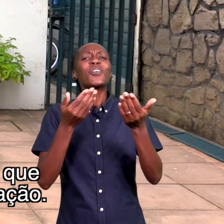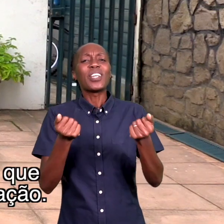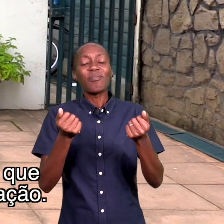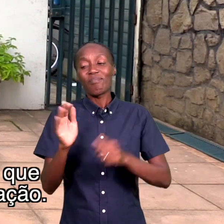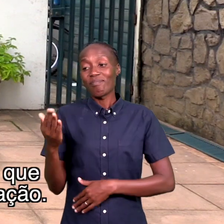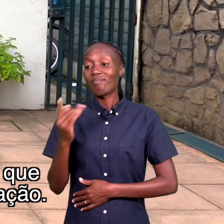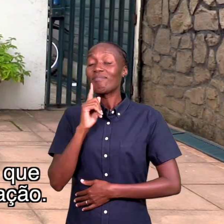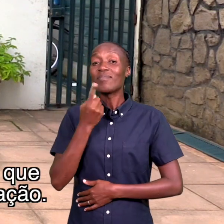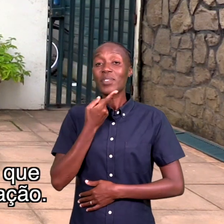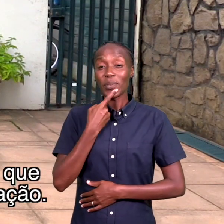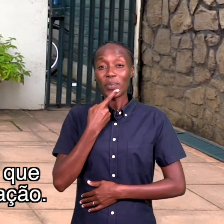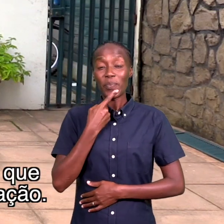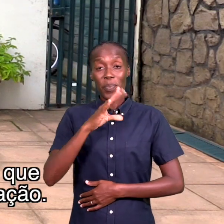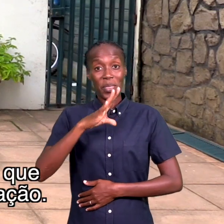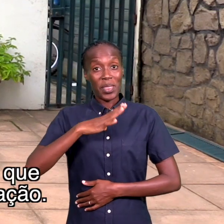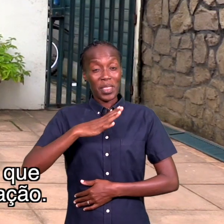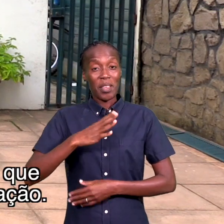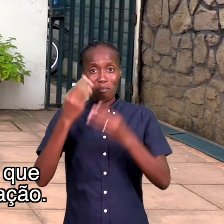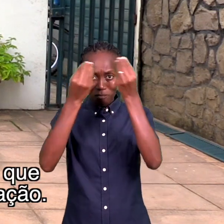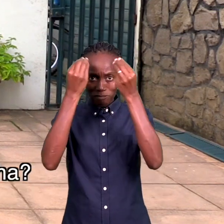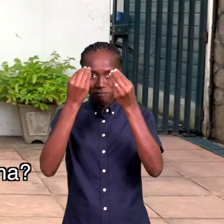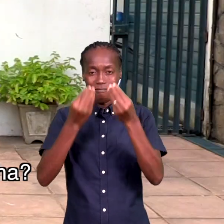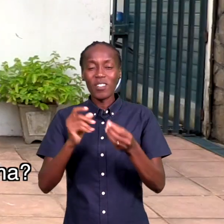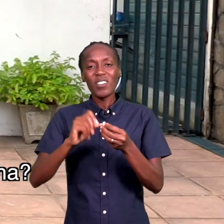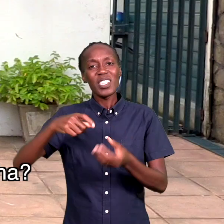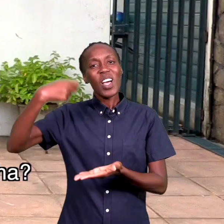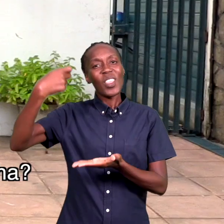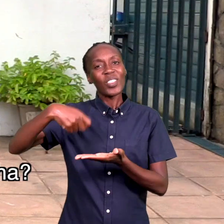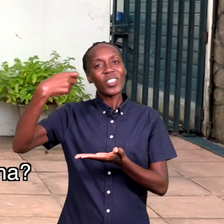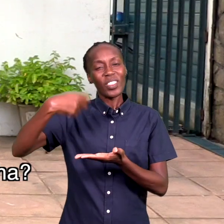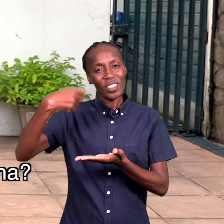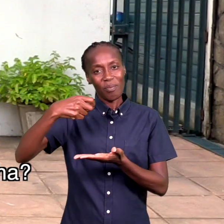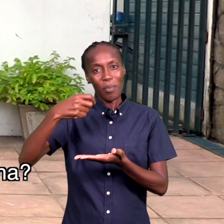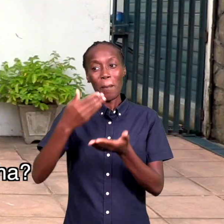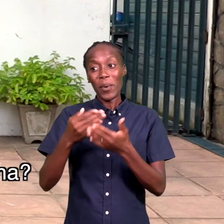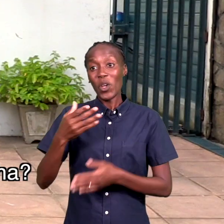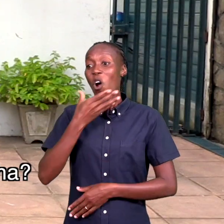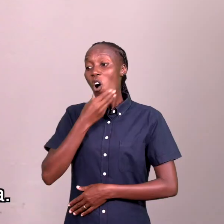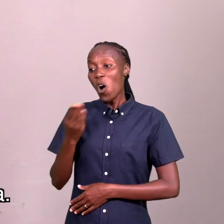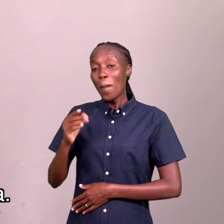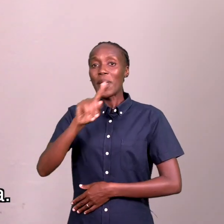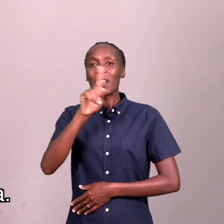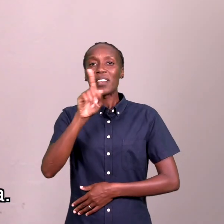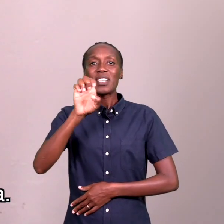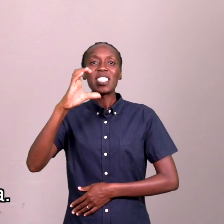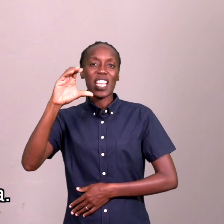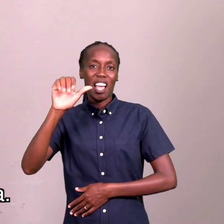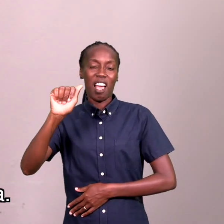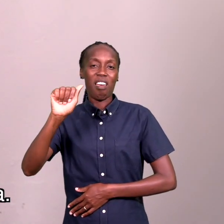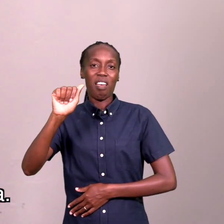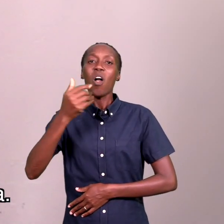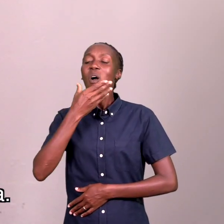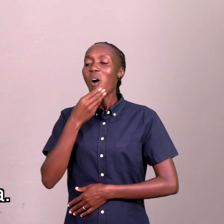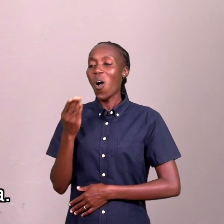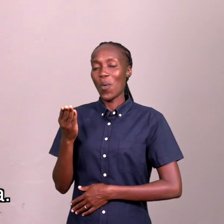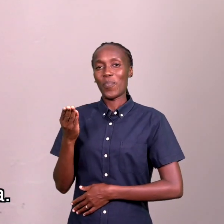foi o curso de direito que elas encontraram vocação. O que terá motivado esta escolha? Para ser sincera, eu